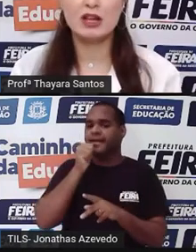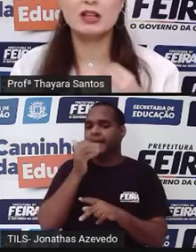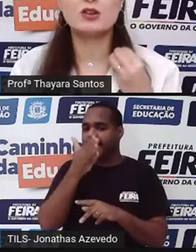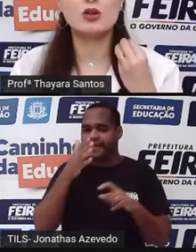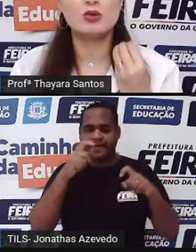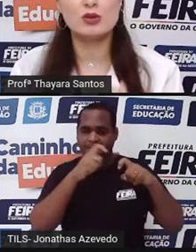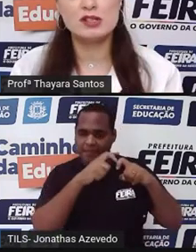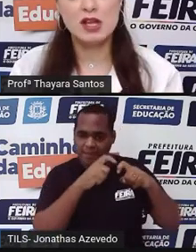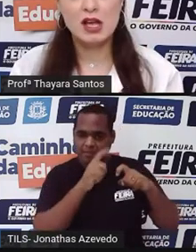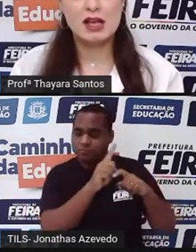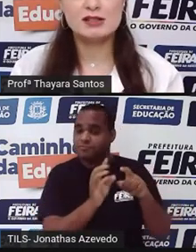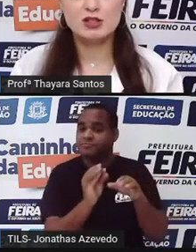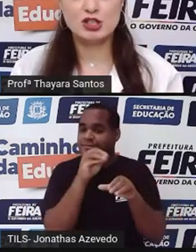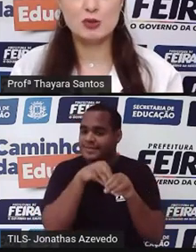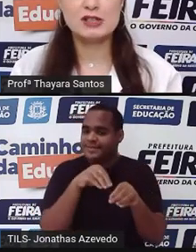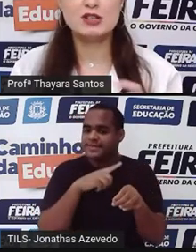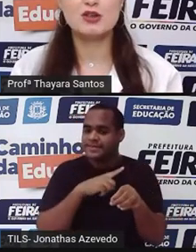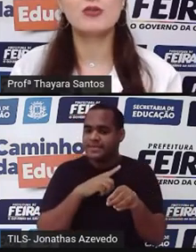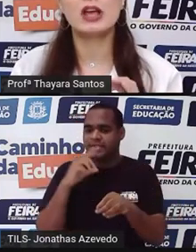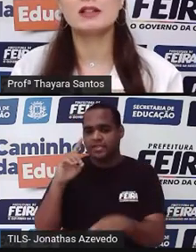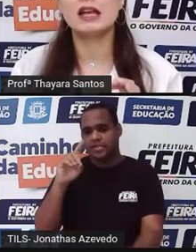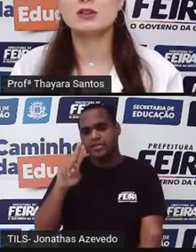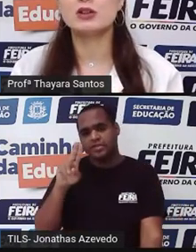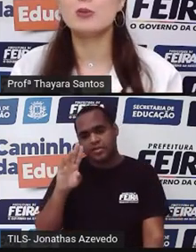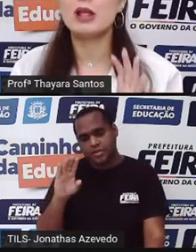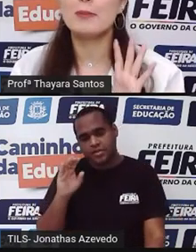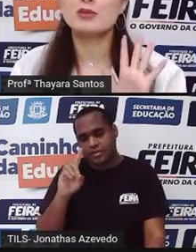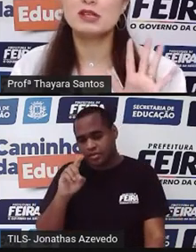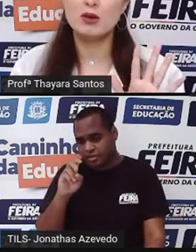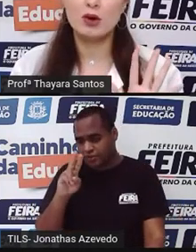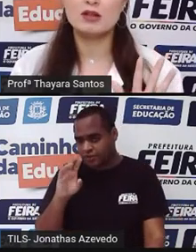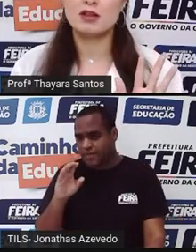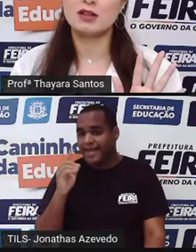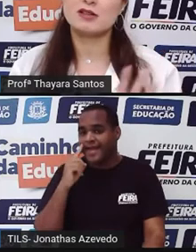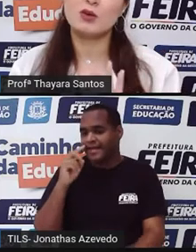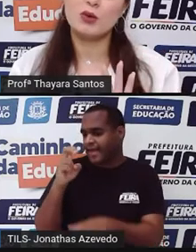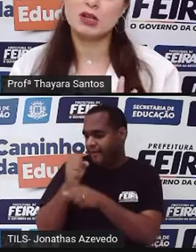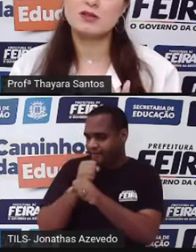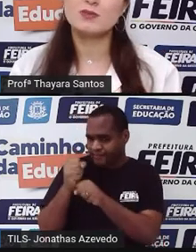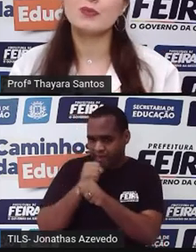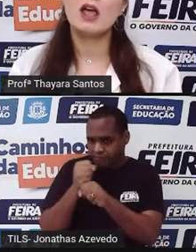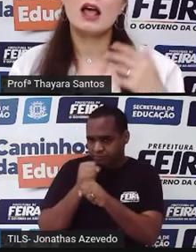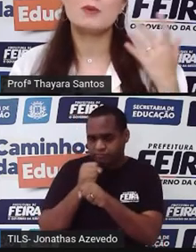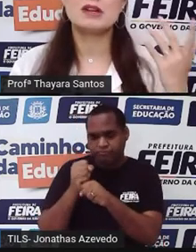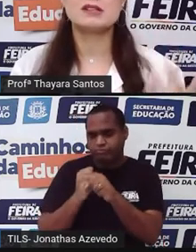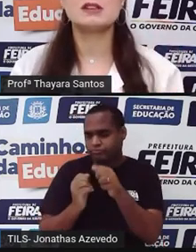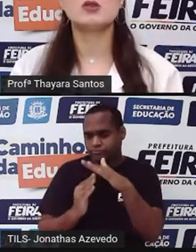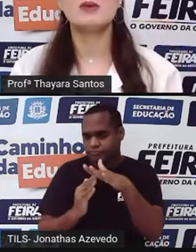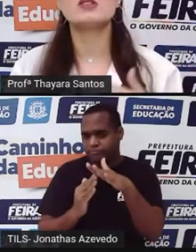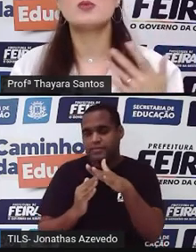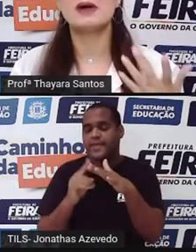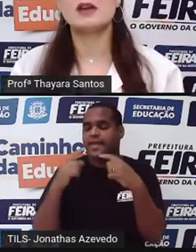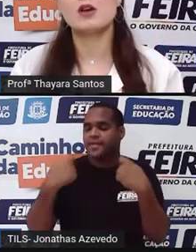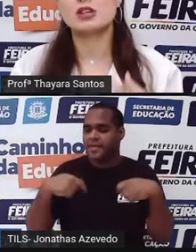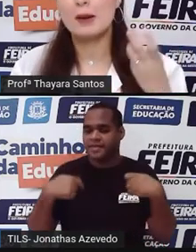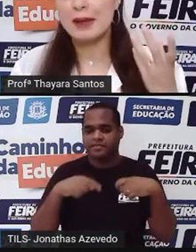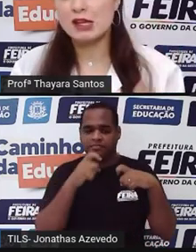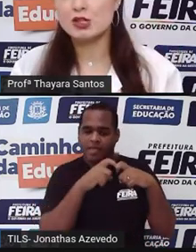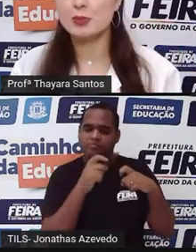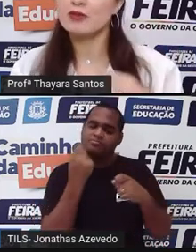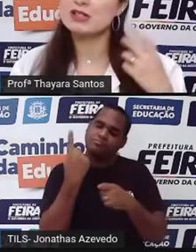vai no médico ele introduz esse dia esse dia eu fica dentro da mulher por cinco anos até cinco anos ela precisa ir no médico